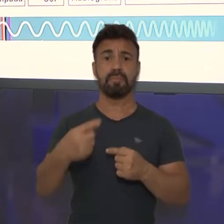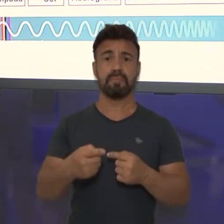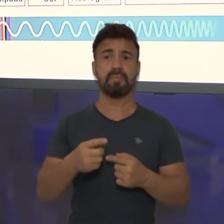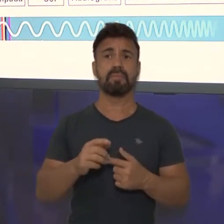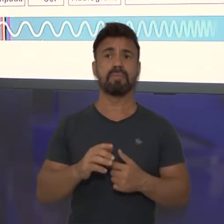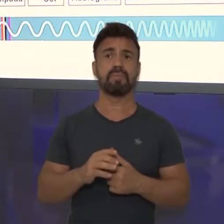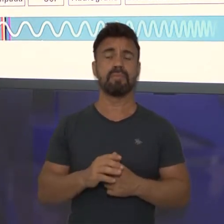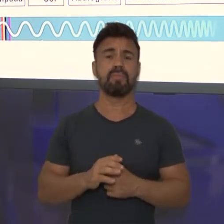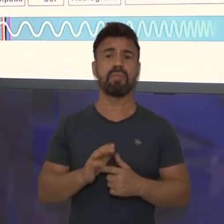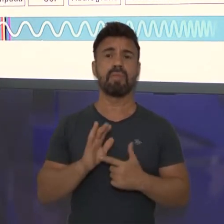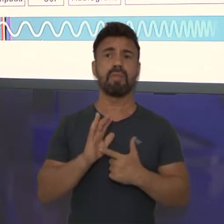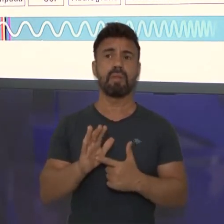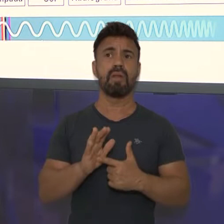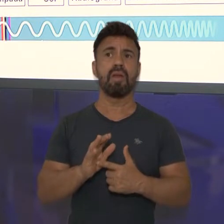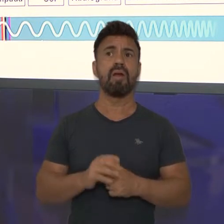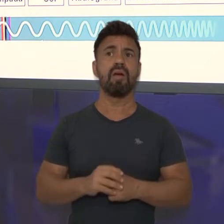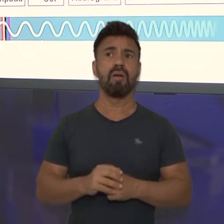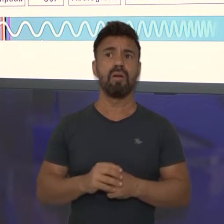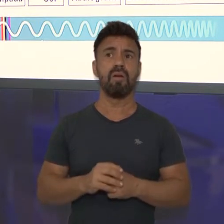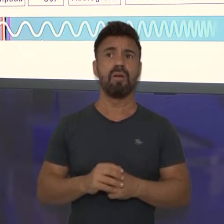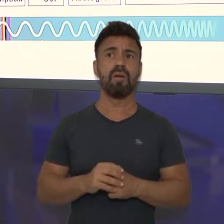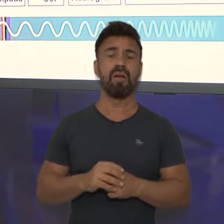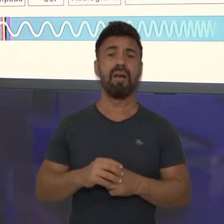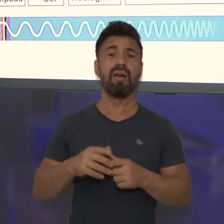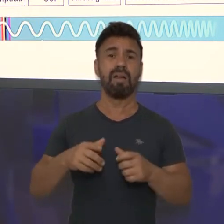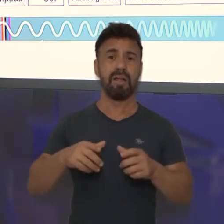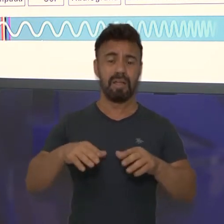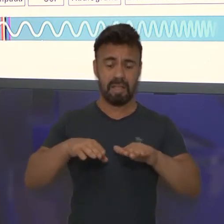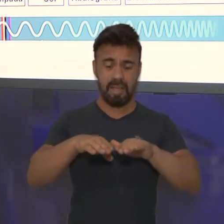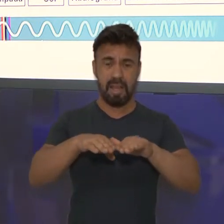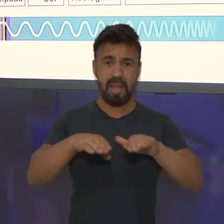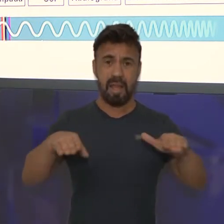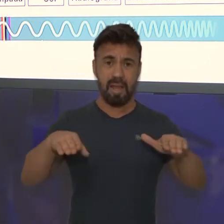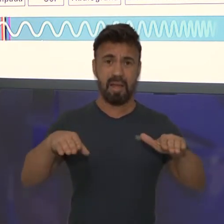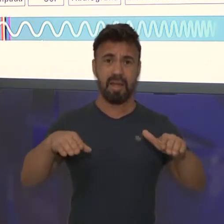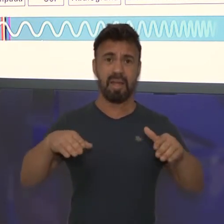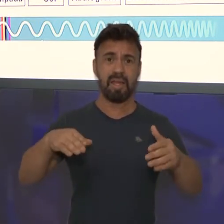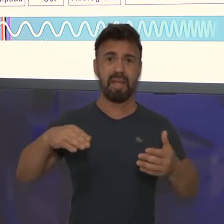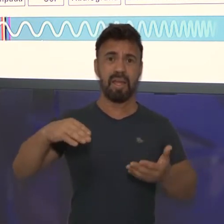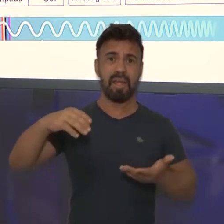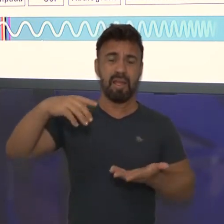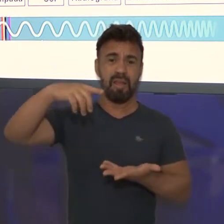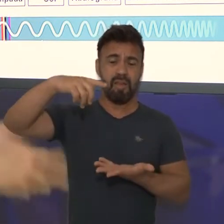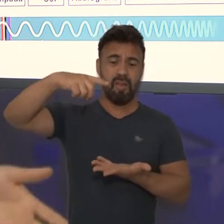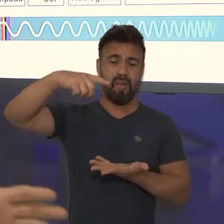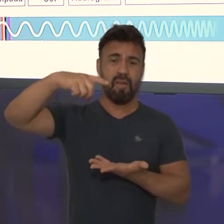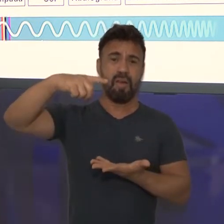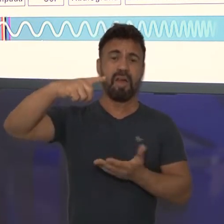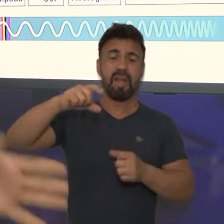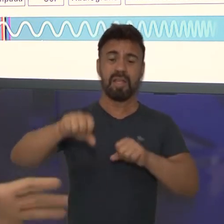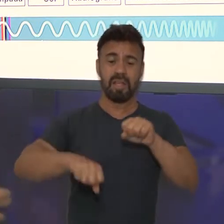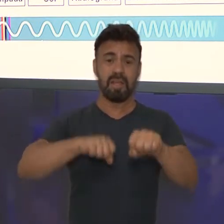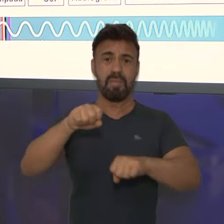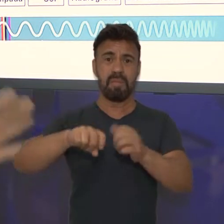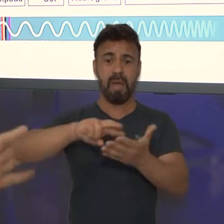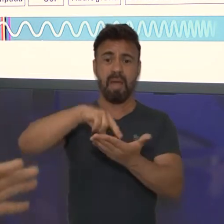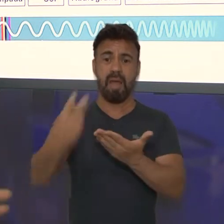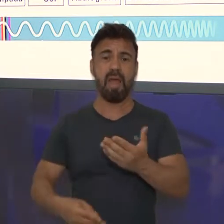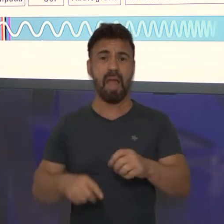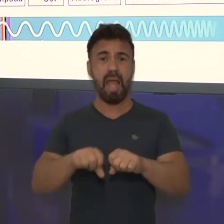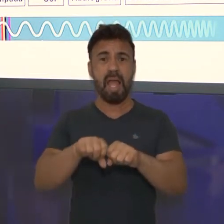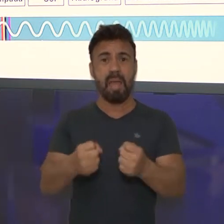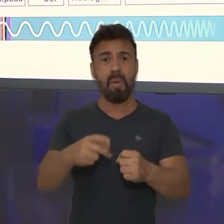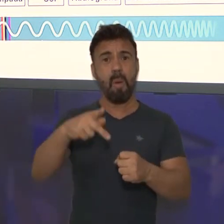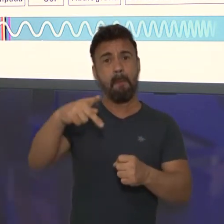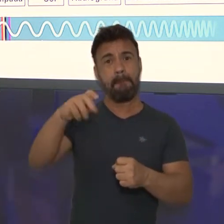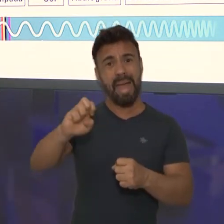gente colocou aqui, ó, o aparelho de radiografia, que é aquele aparelho utilizado lá quando você está andando de bicicleta, caiu, quebrou o pé. Então,